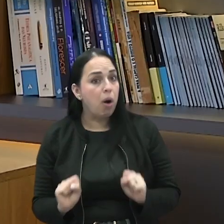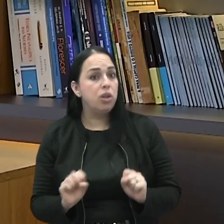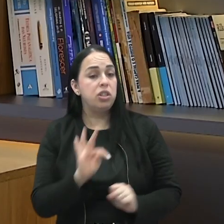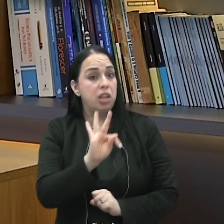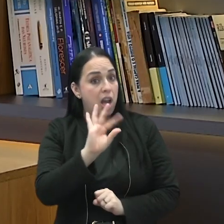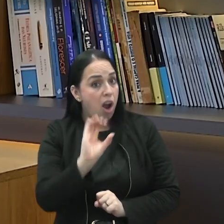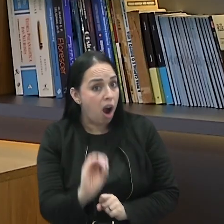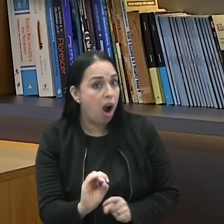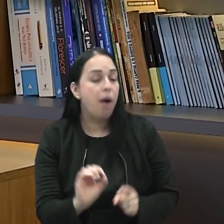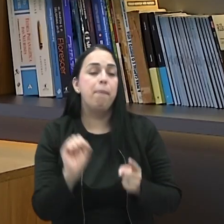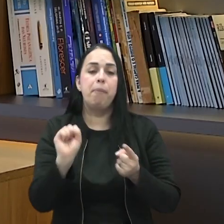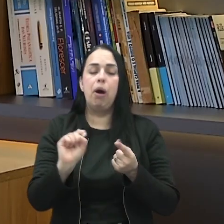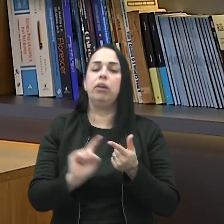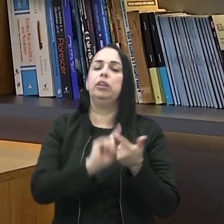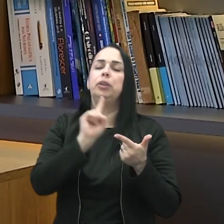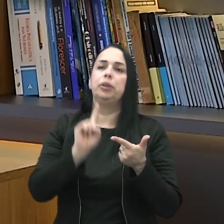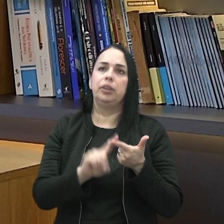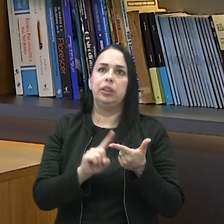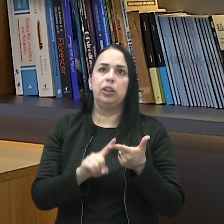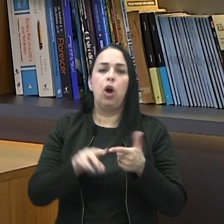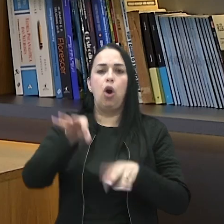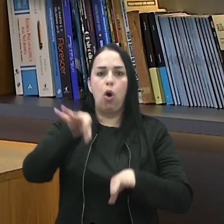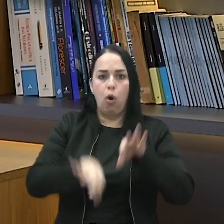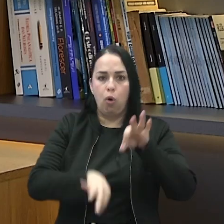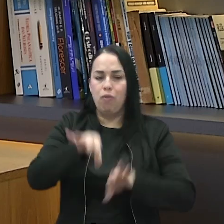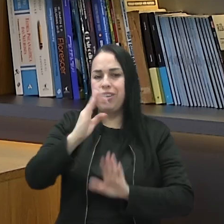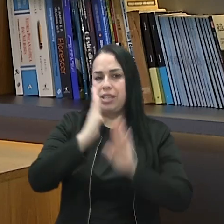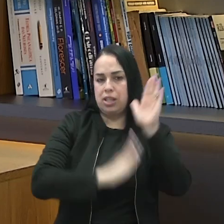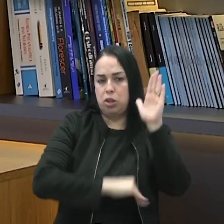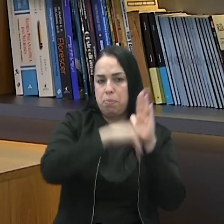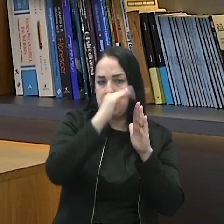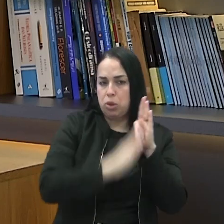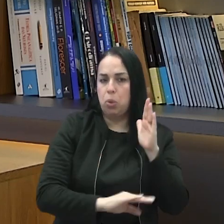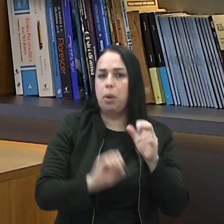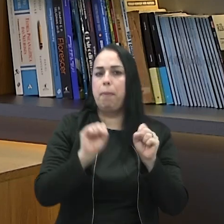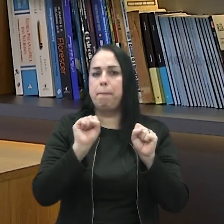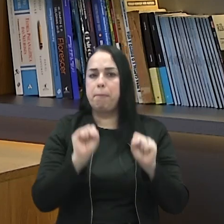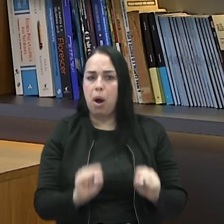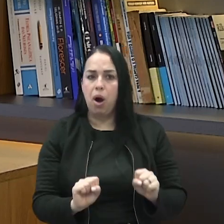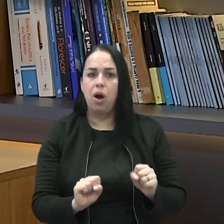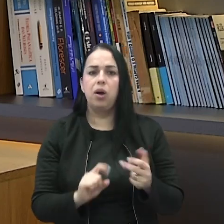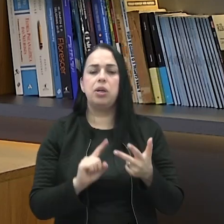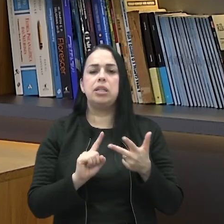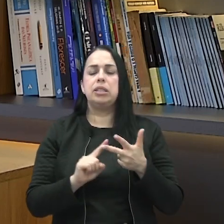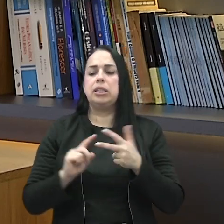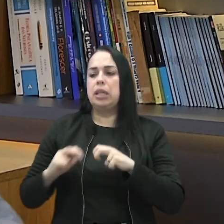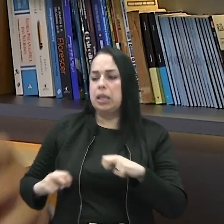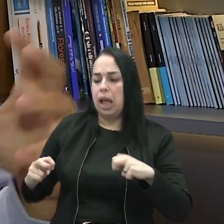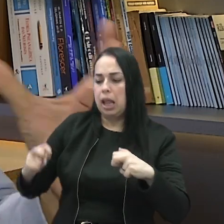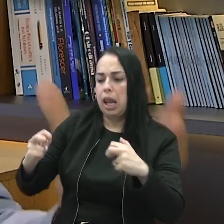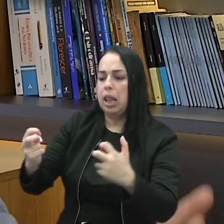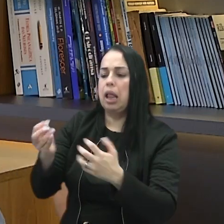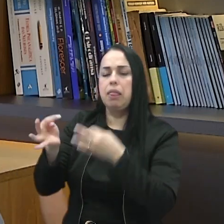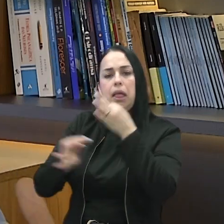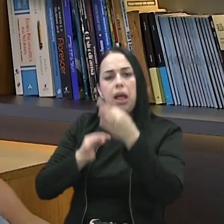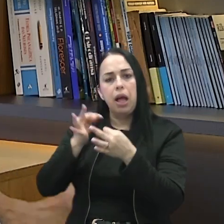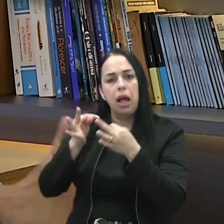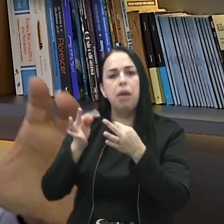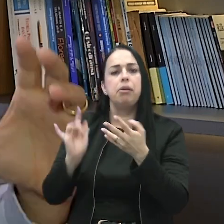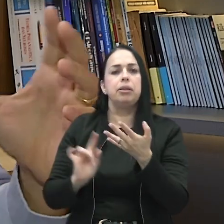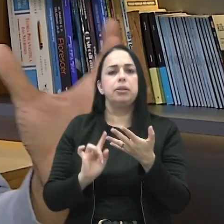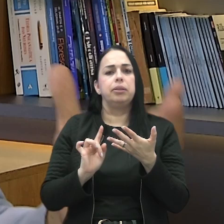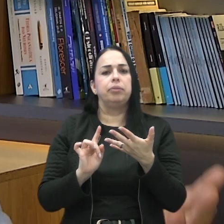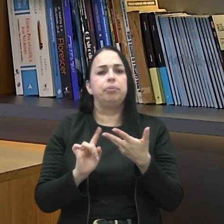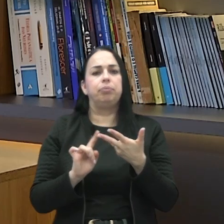Ele pode fazer terapia ocupacional, ele pode fazer oficinas de pintura, né, de terapias de